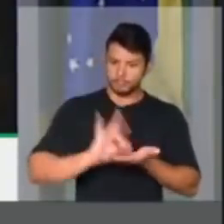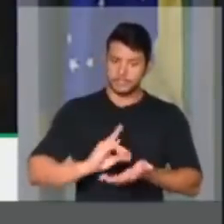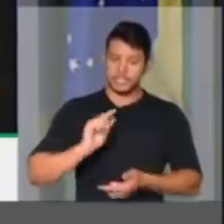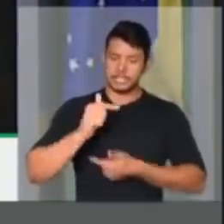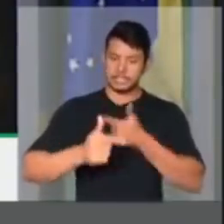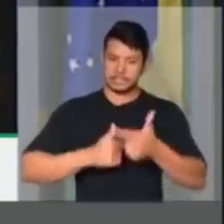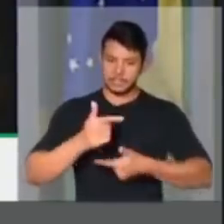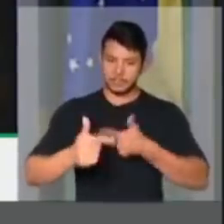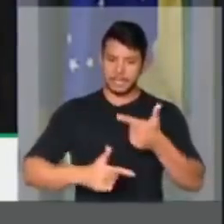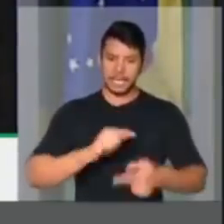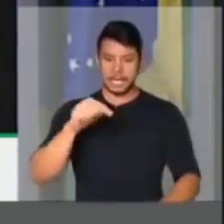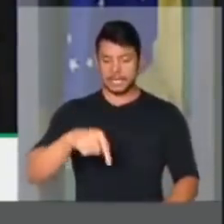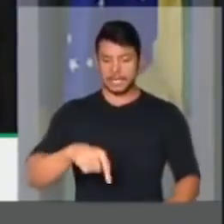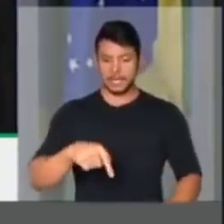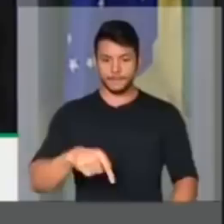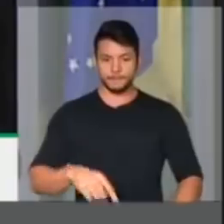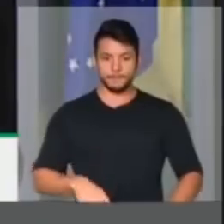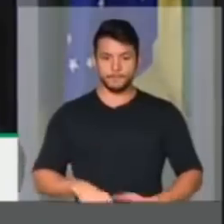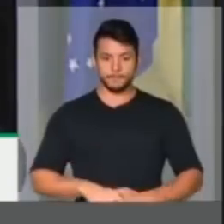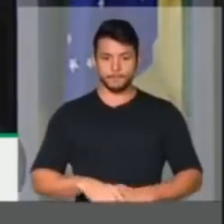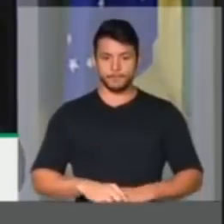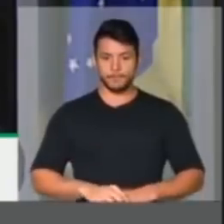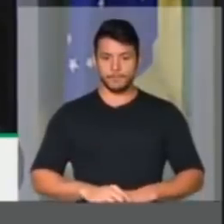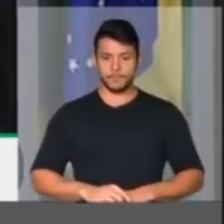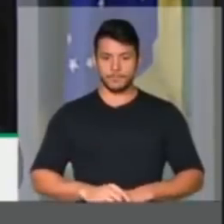na Câmara dos Deputados, não tem como terminá-la